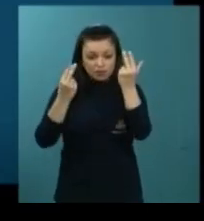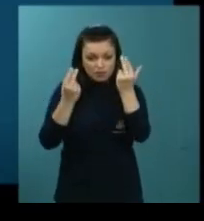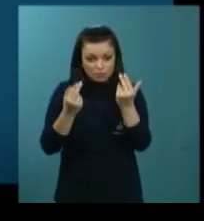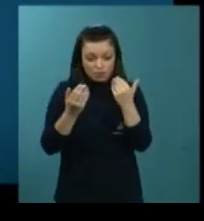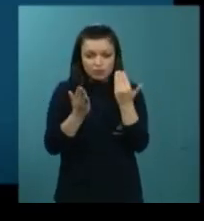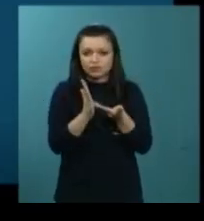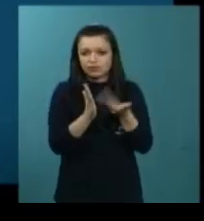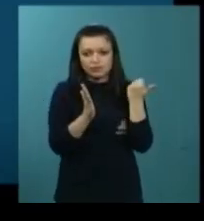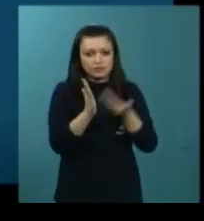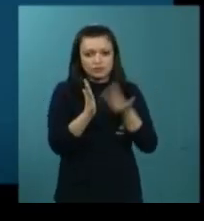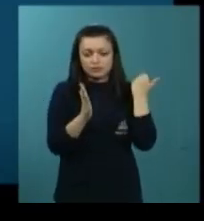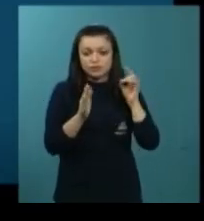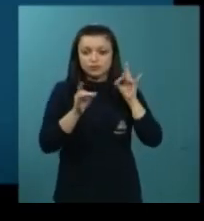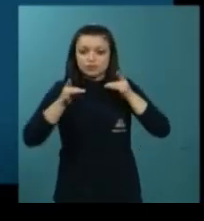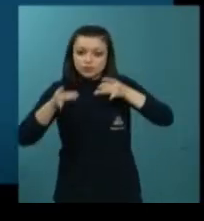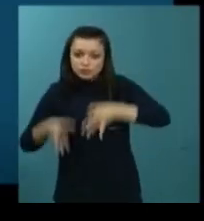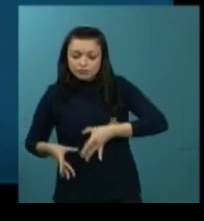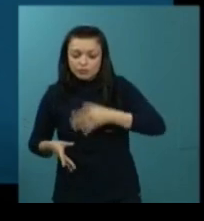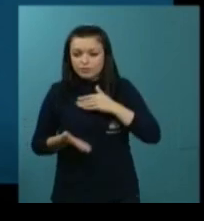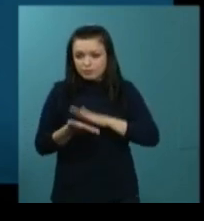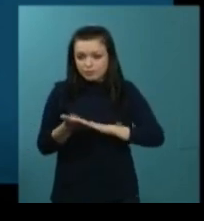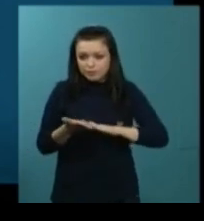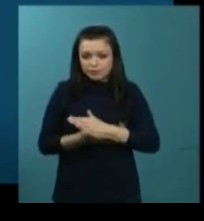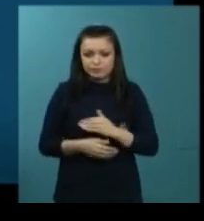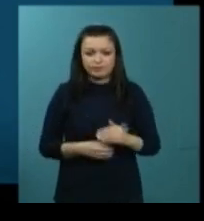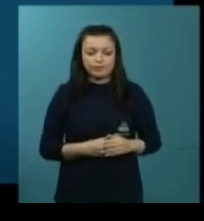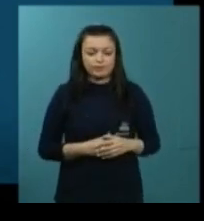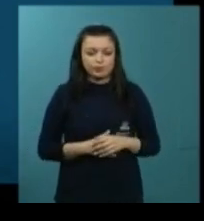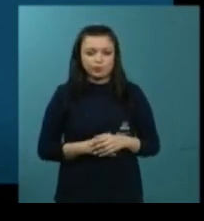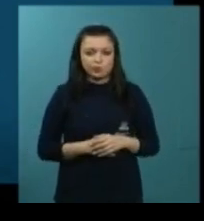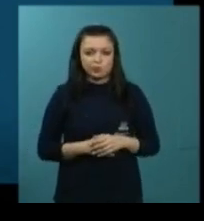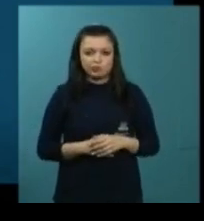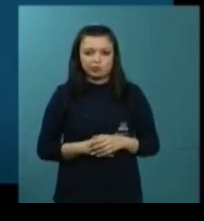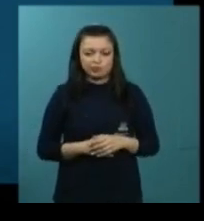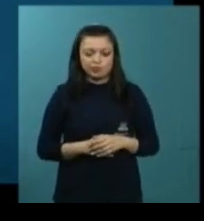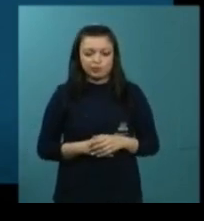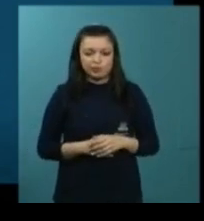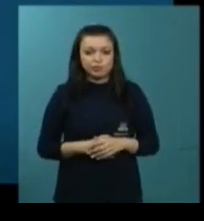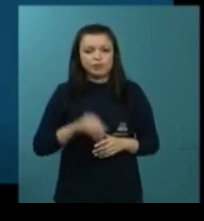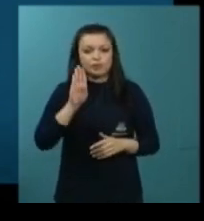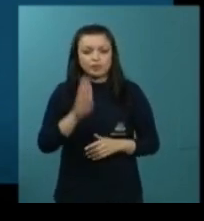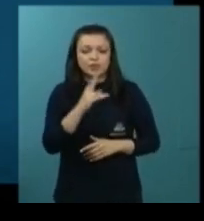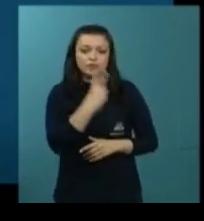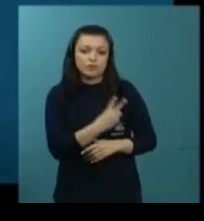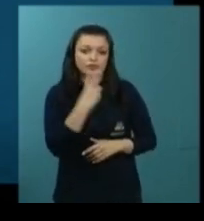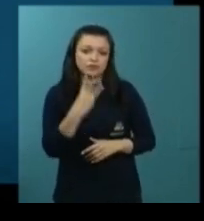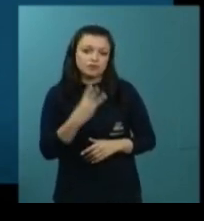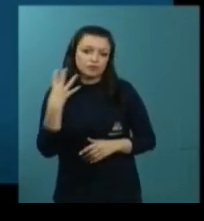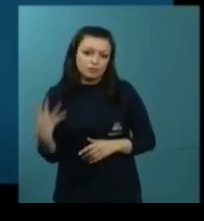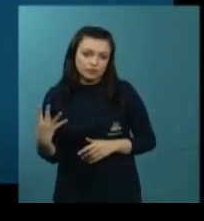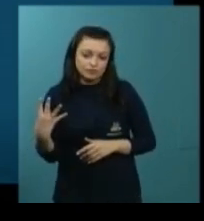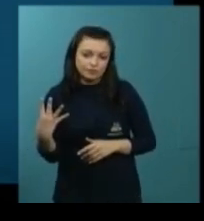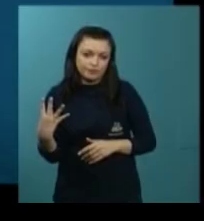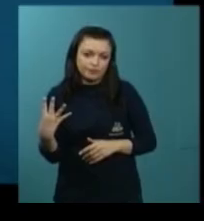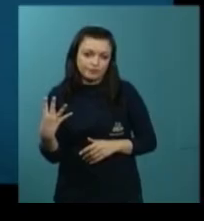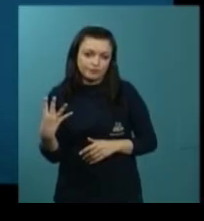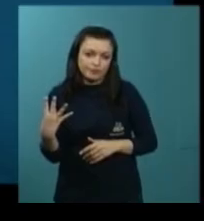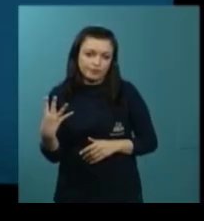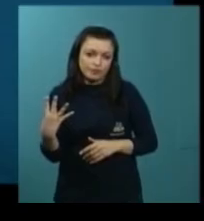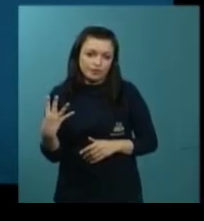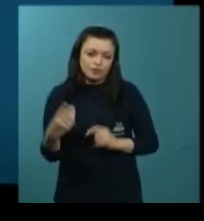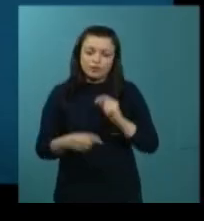que pertençam ao B. O B é o 2, o 3 e o 4. O único elemento de